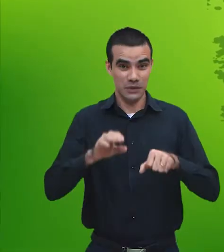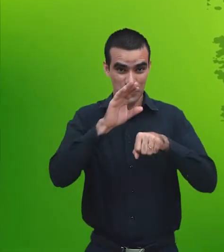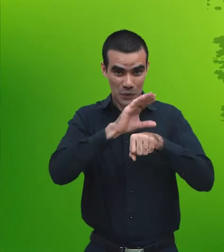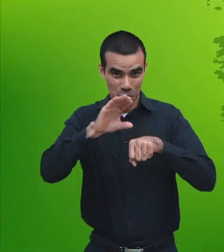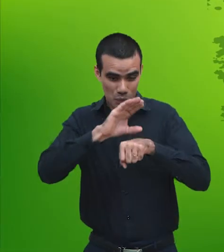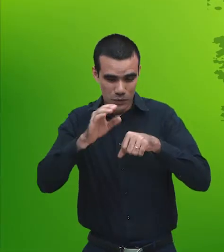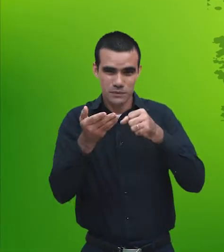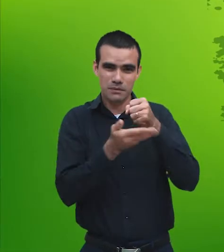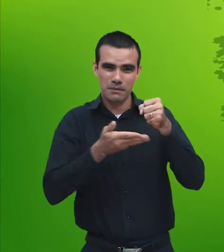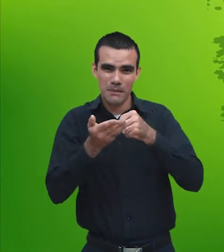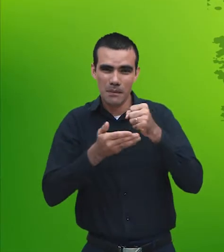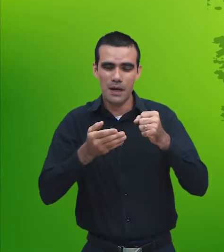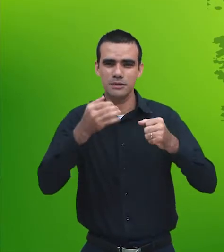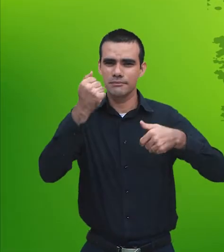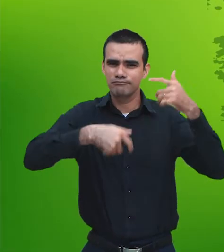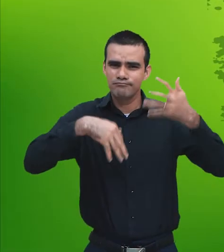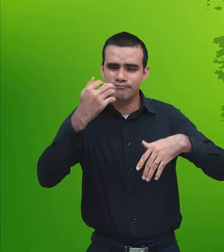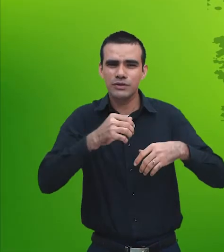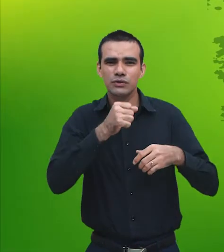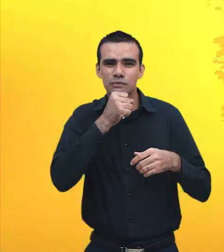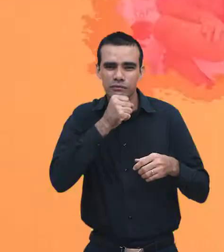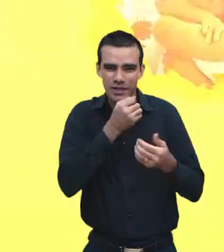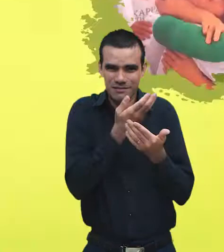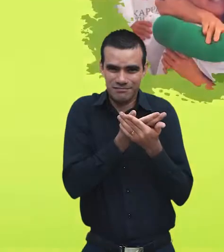Curso de Noções Básicas em Gerontologia.